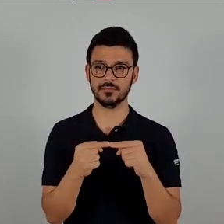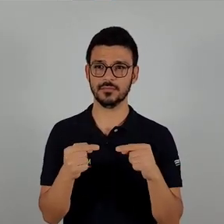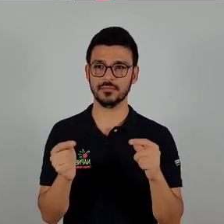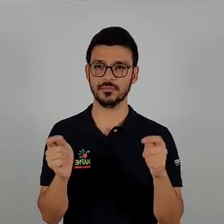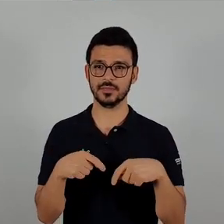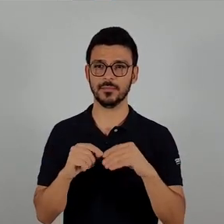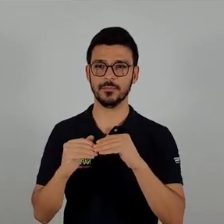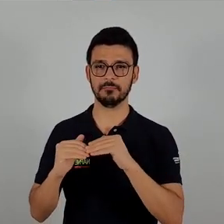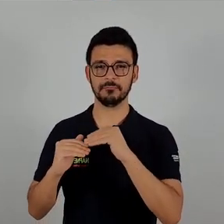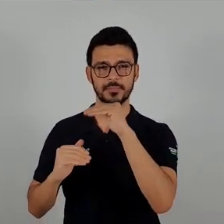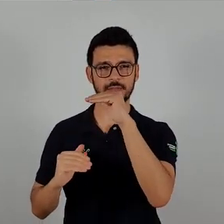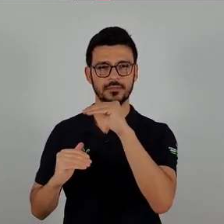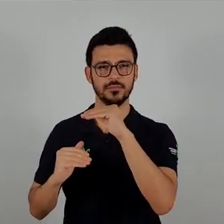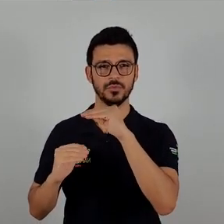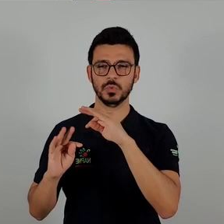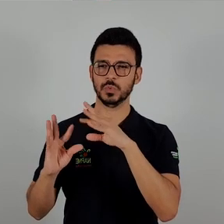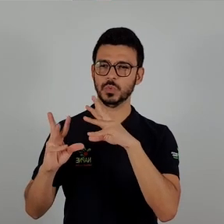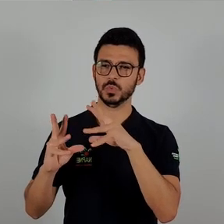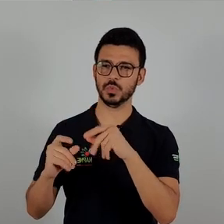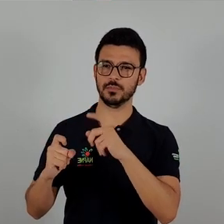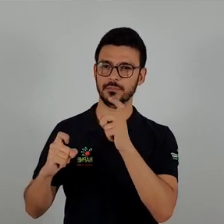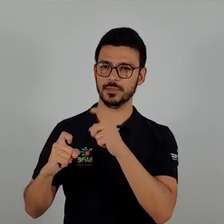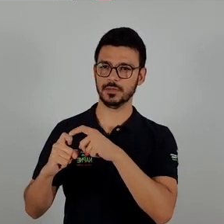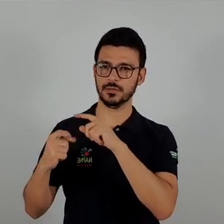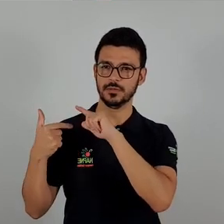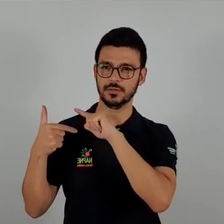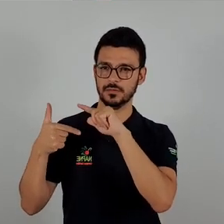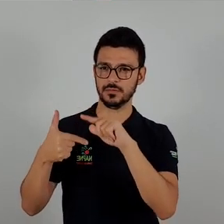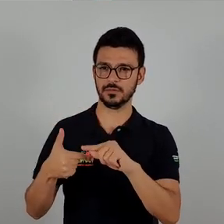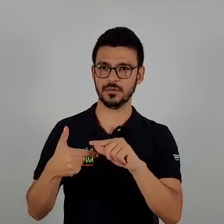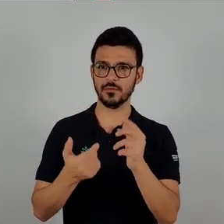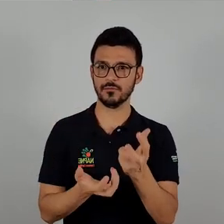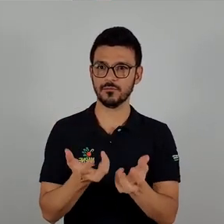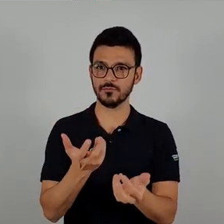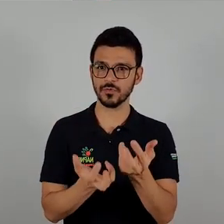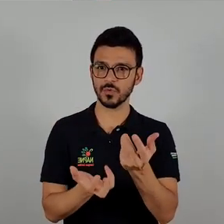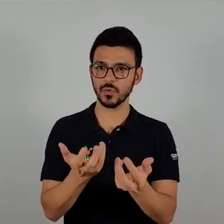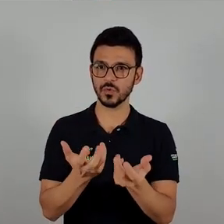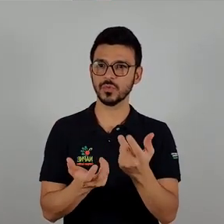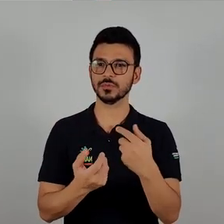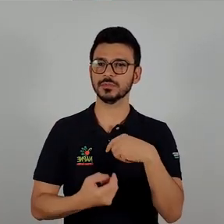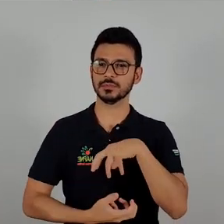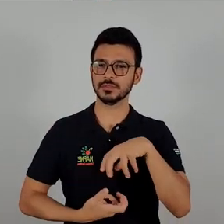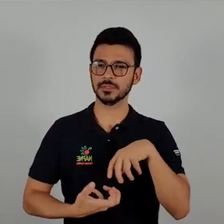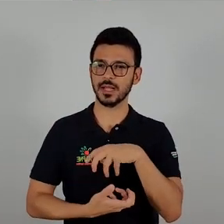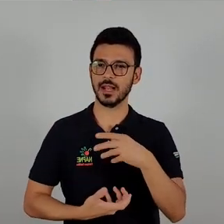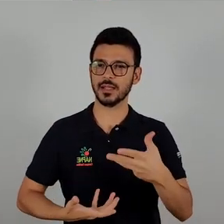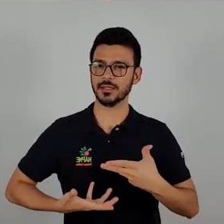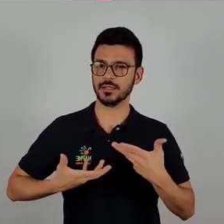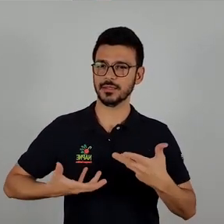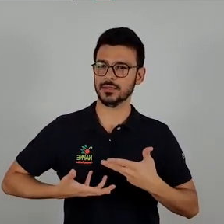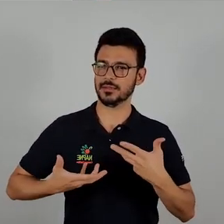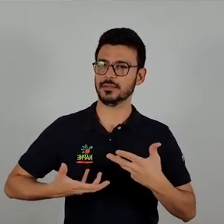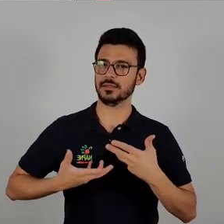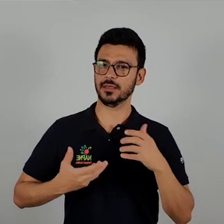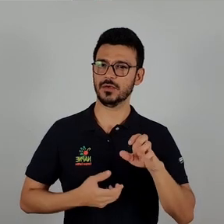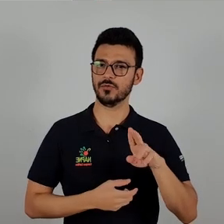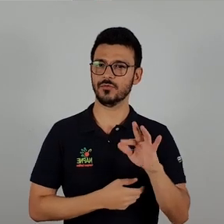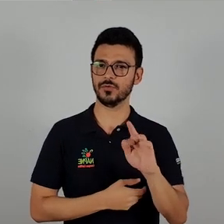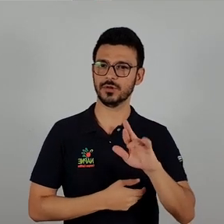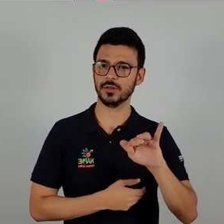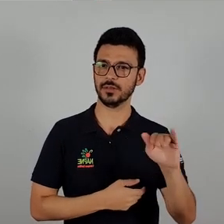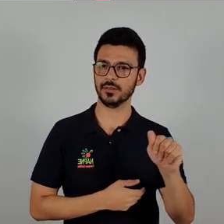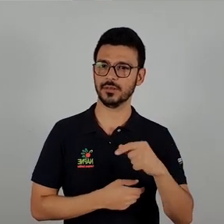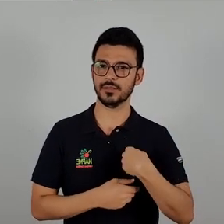pâncreas. Com preocupação e a melancolia. O metal com a tristeza e os pesares. A água com o medo e a insegurança, né? Que é o rim e a